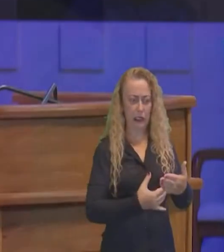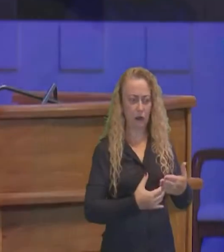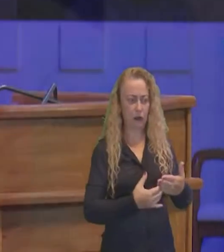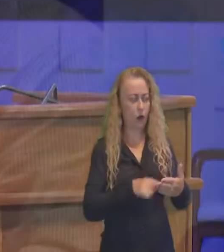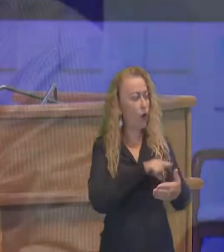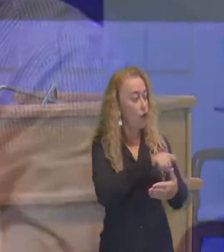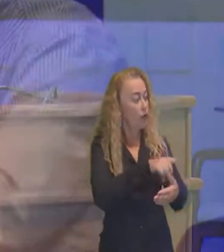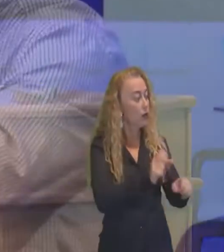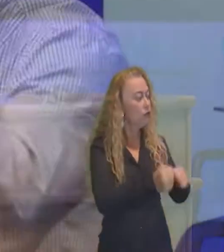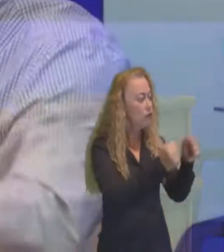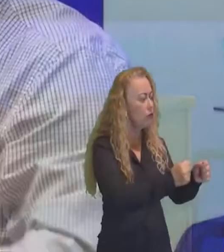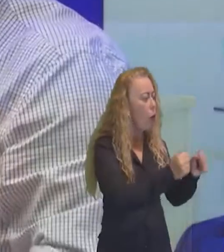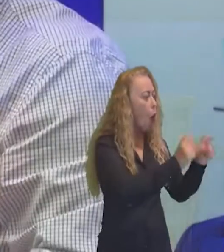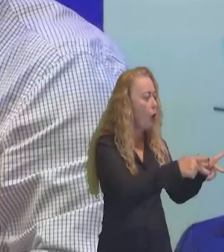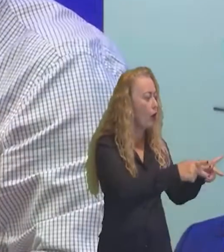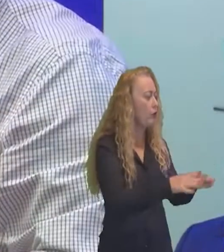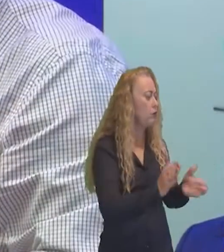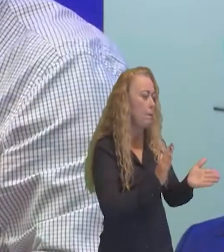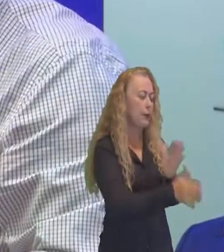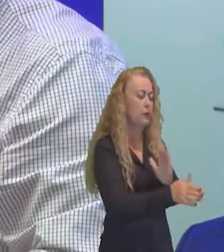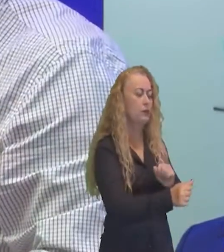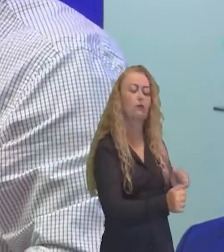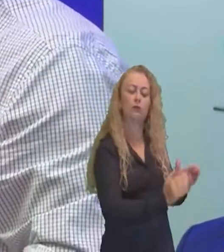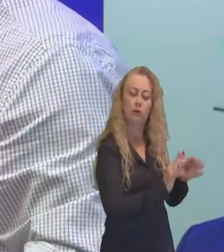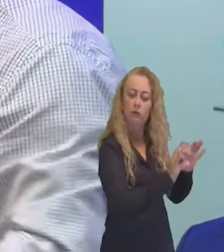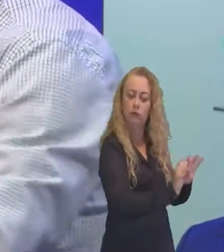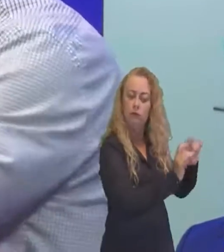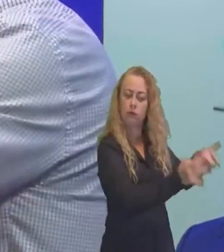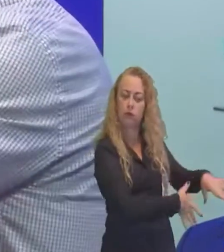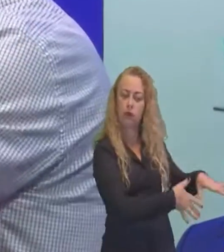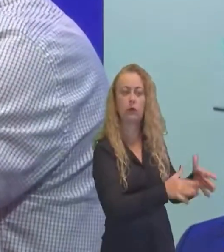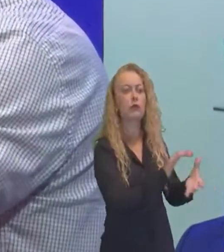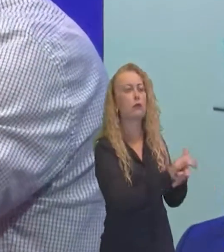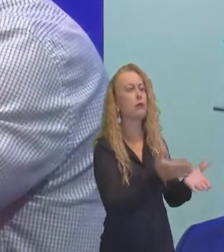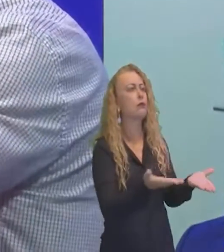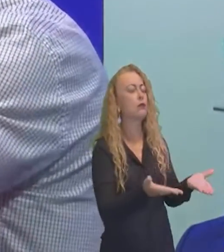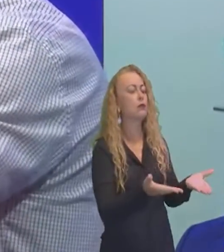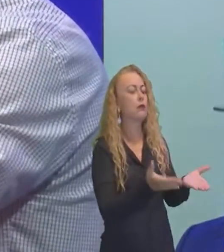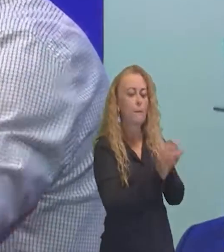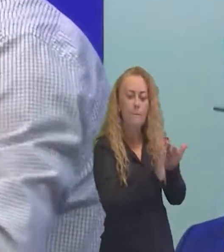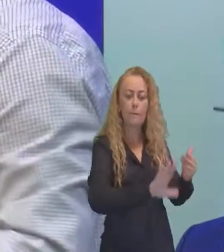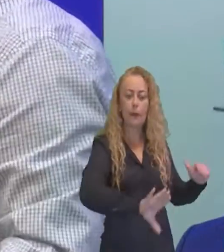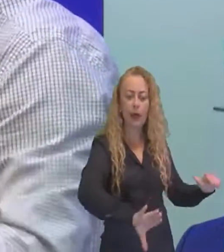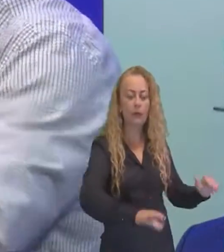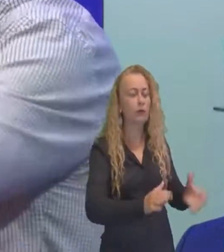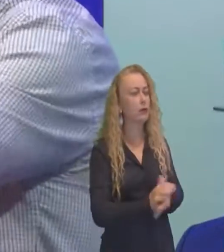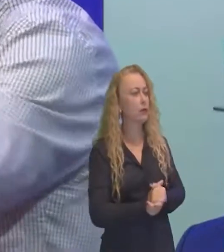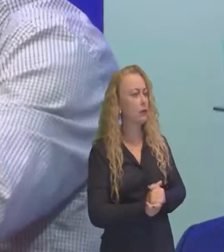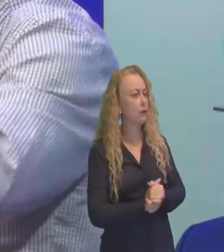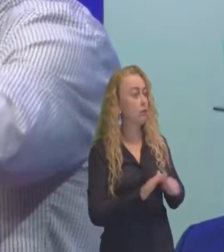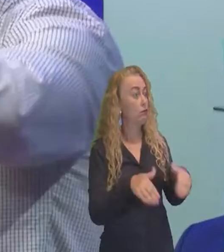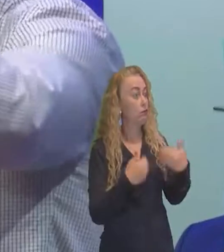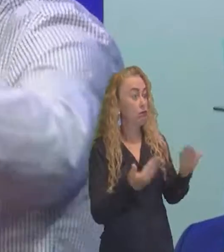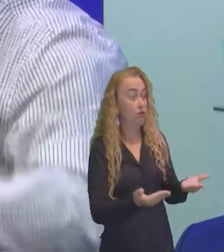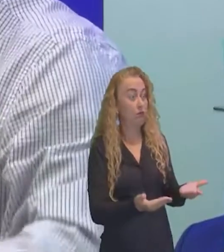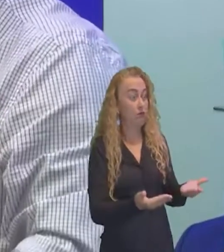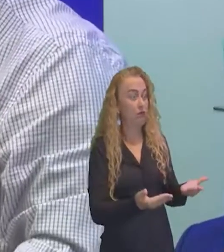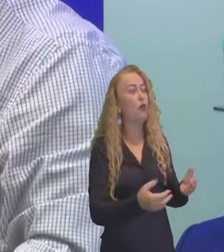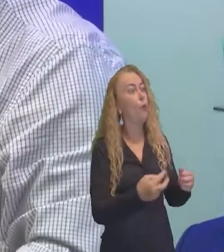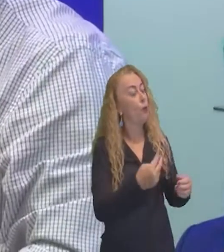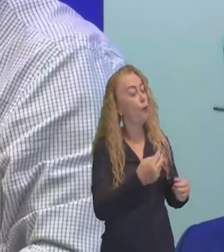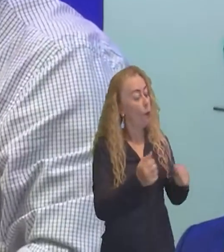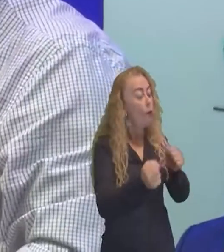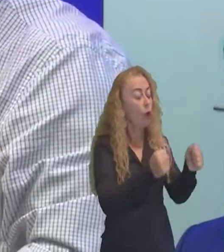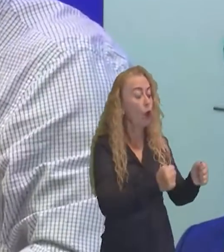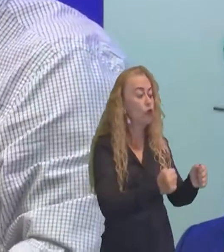você. Queimou o frango, já era, minha irmã. E naquela época não tinha micro-ondas, não tinha o timer, não tinha uma série de